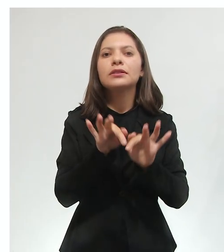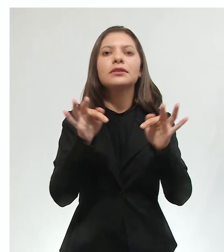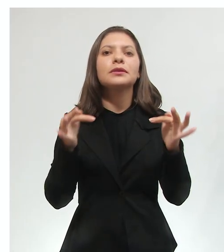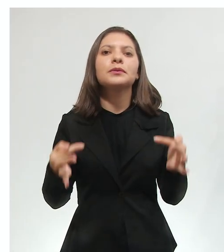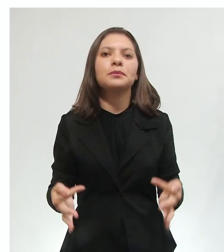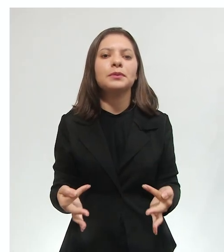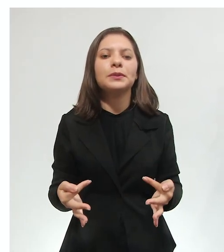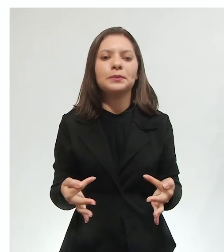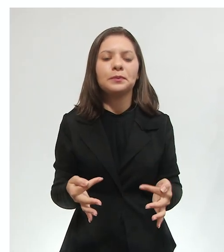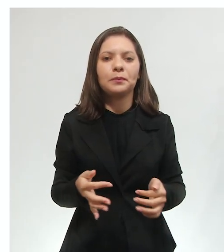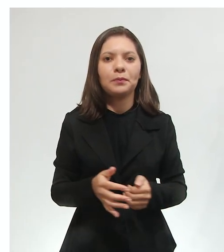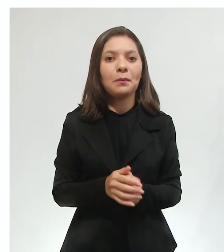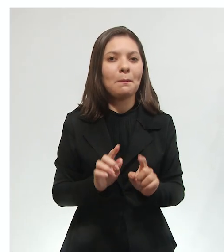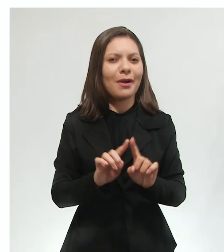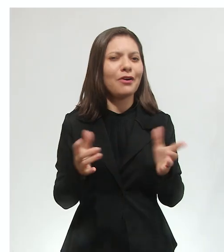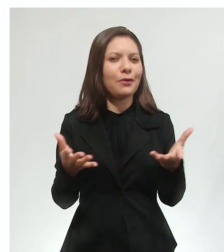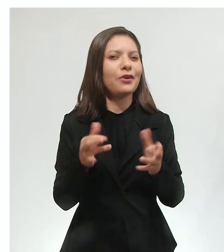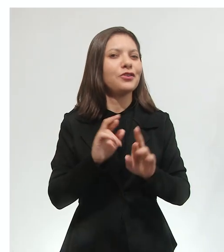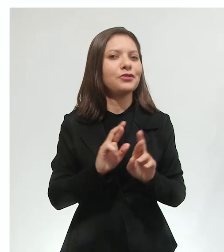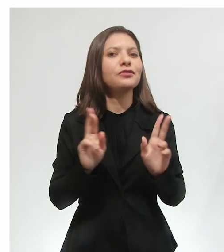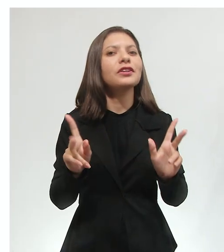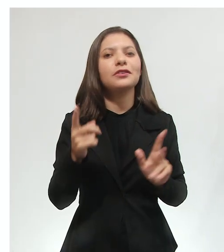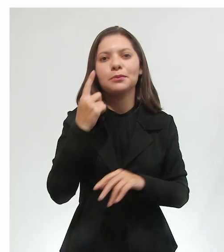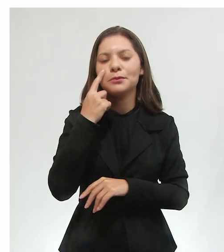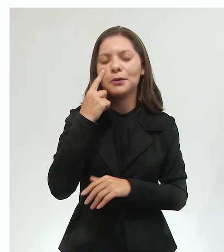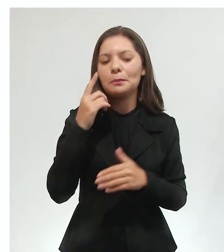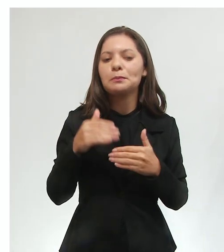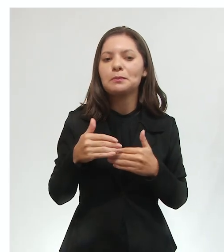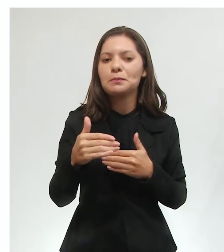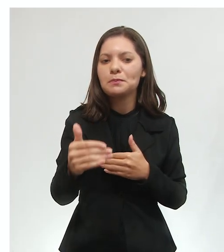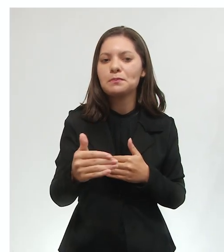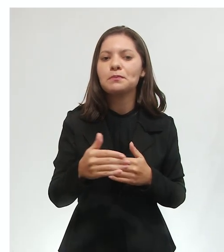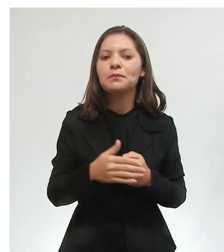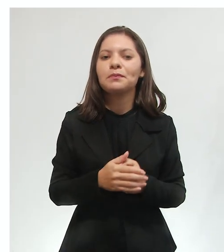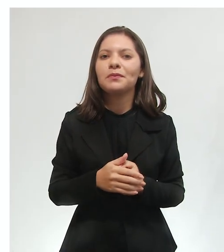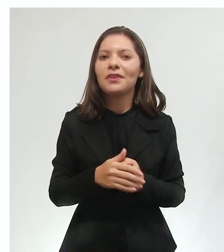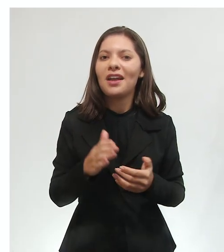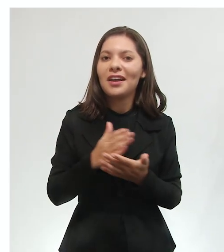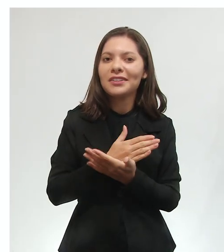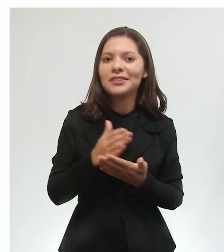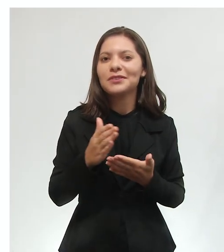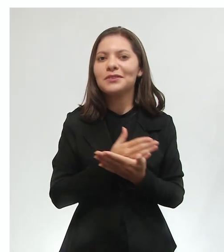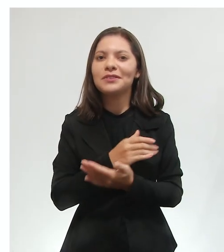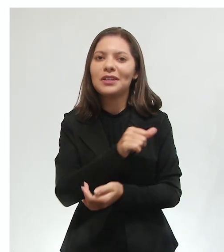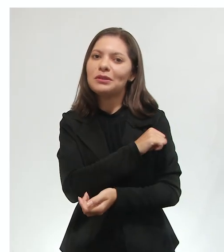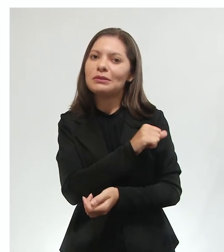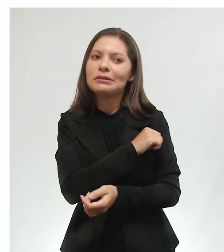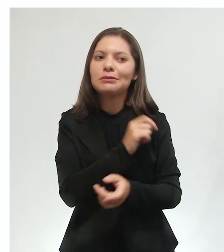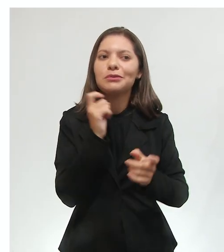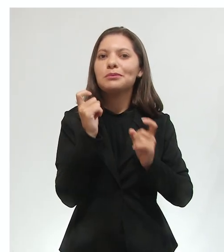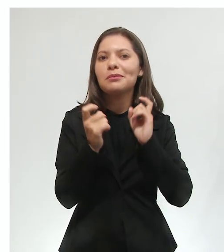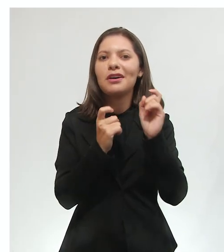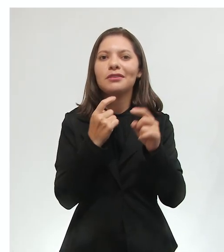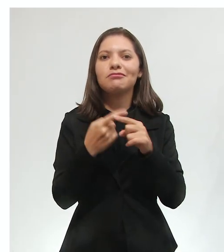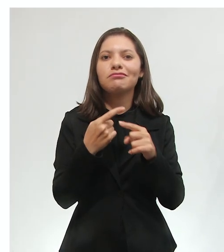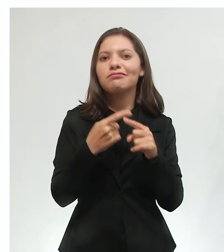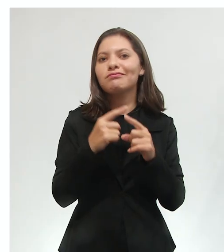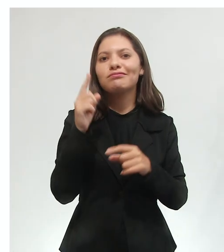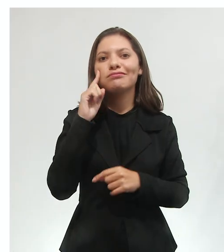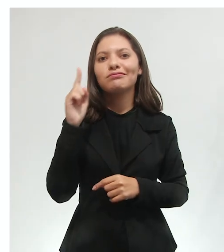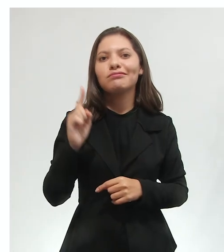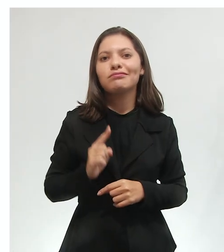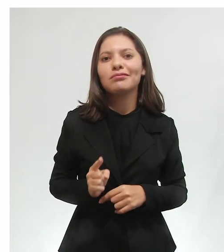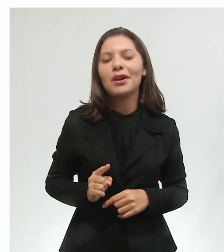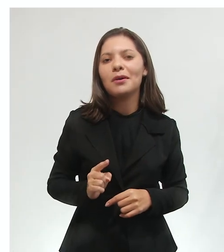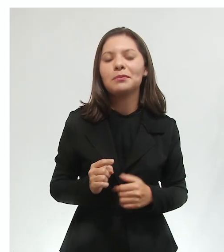dessa maneira. Mas olha o que eu quero mostrar aqui para vocês, e é um problema quando nós estamos trabalhando com crianças que estão tendo acesso a esses